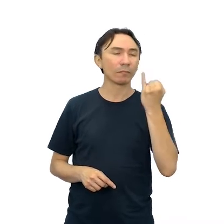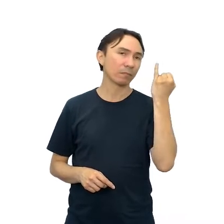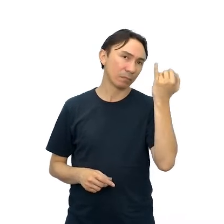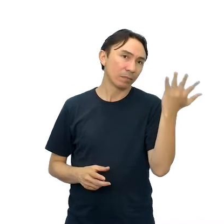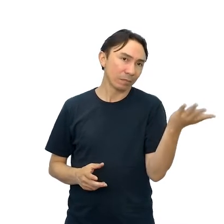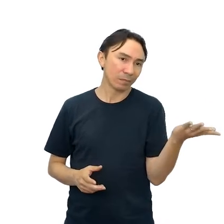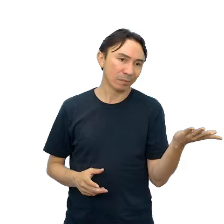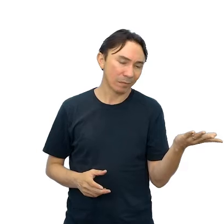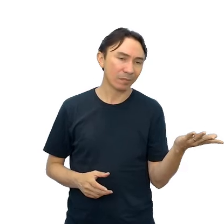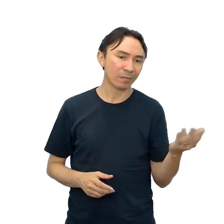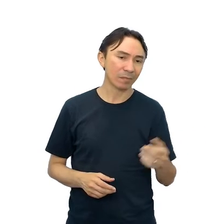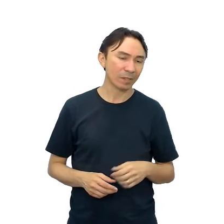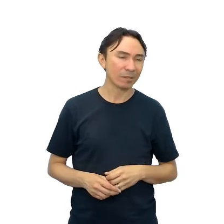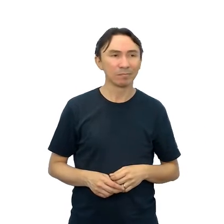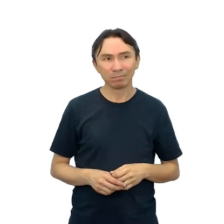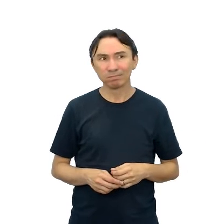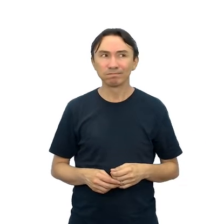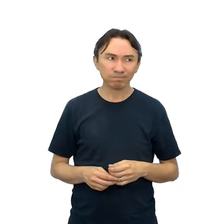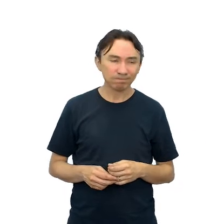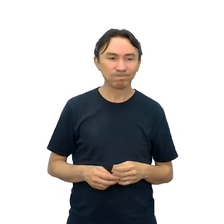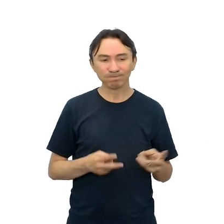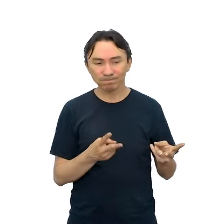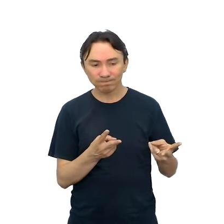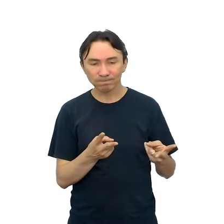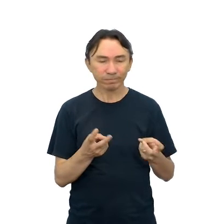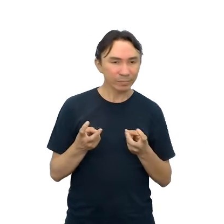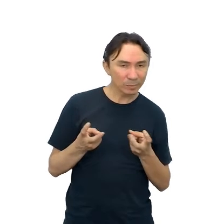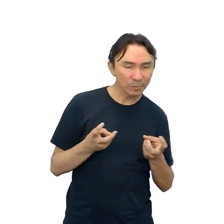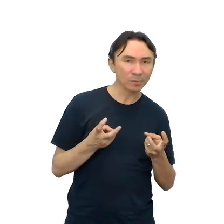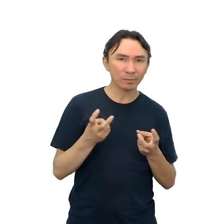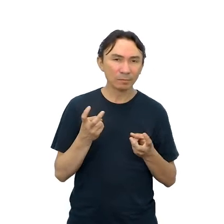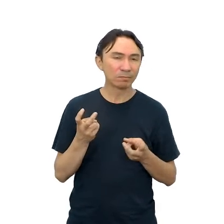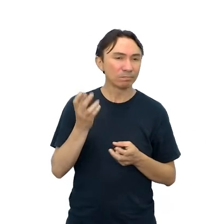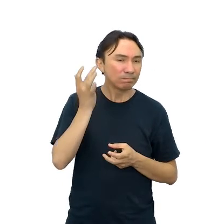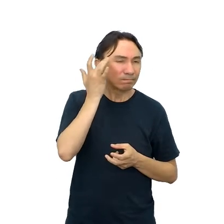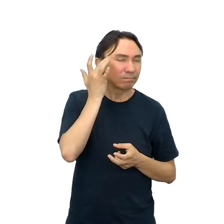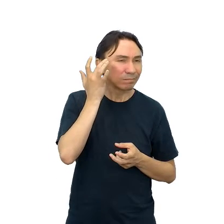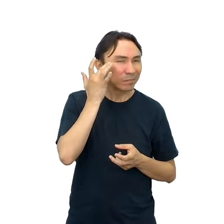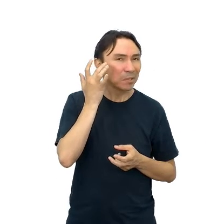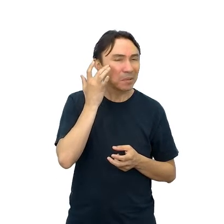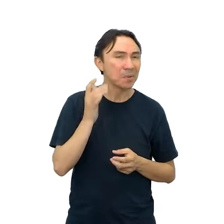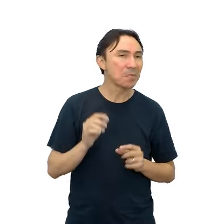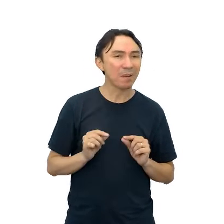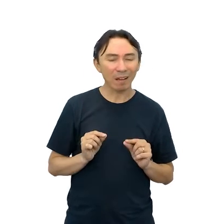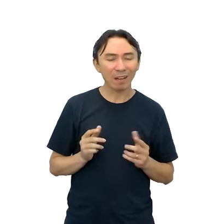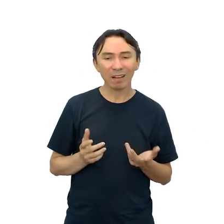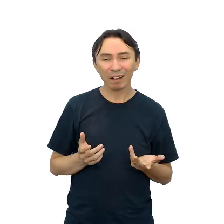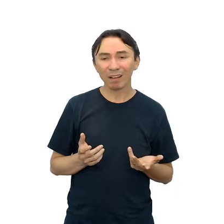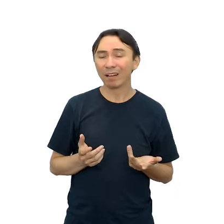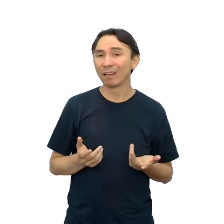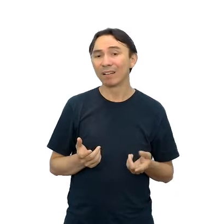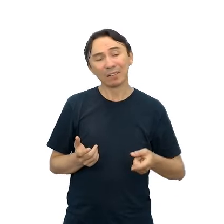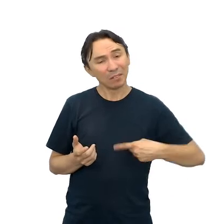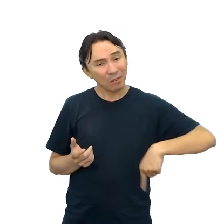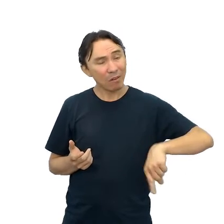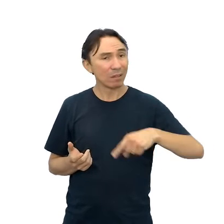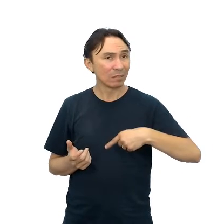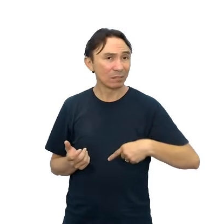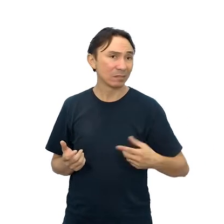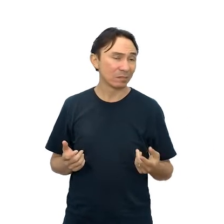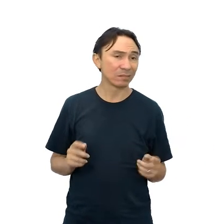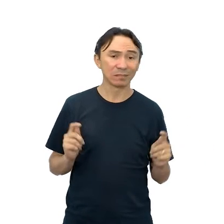que nós podemos chamar que é um processo aí mais restritivo, né, para que a gente possa,